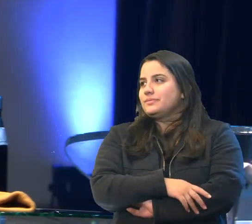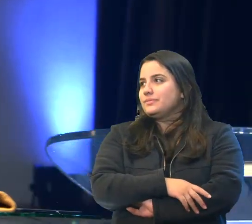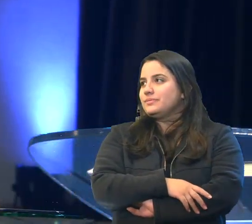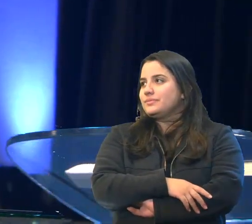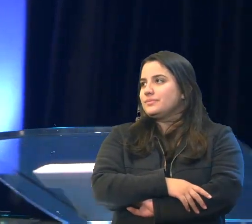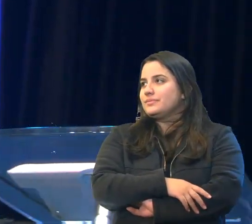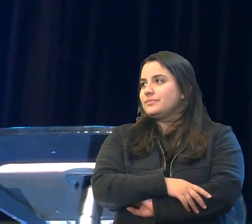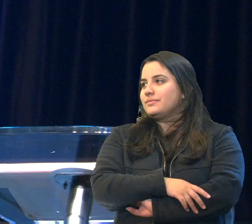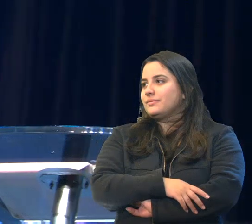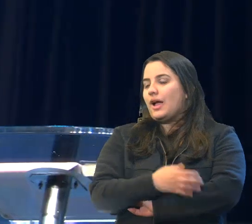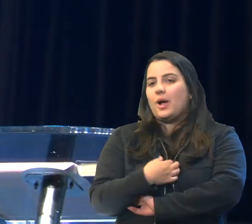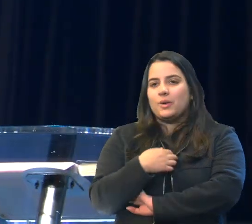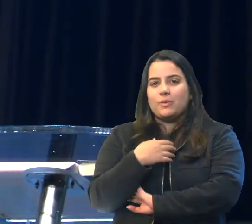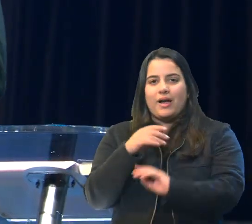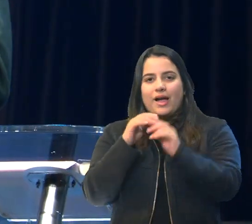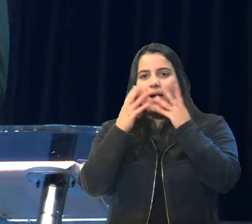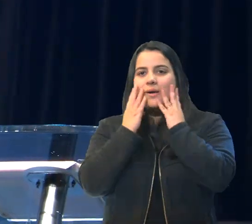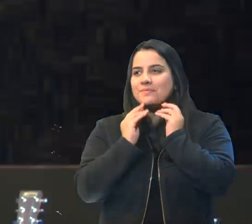Com a barba, né?